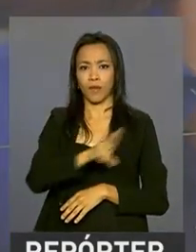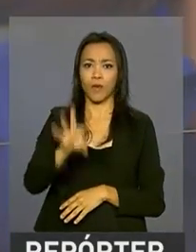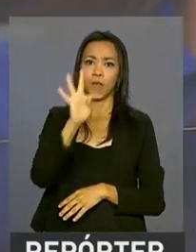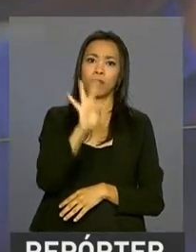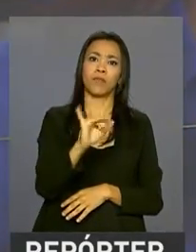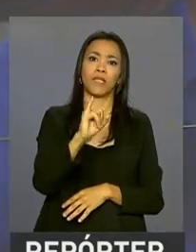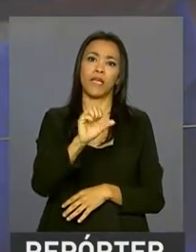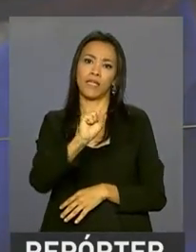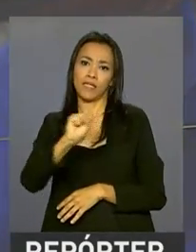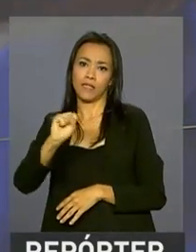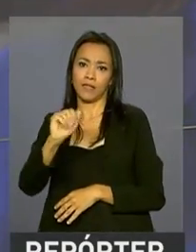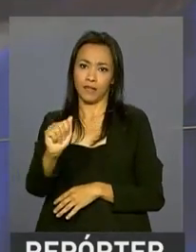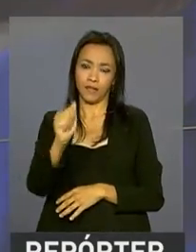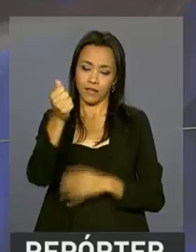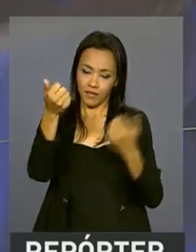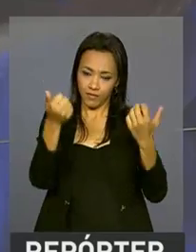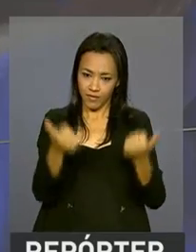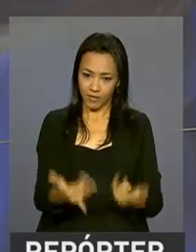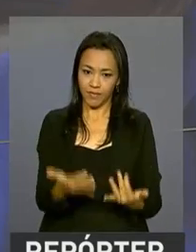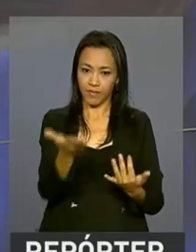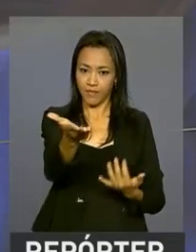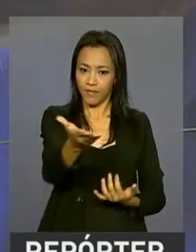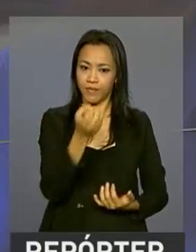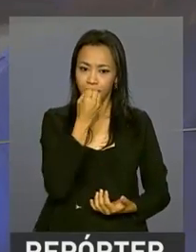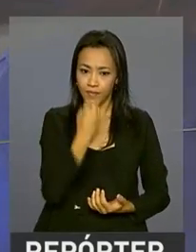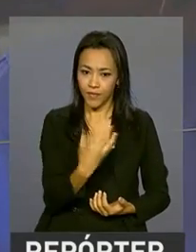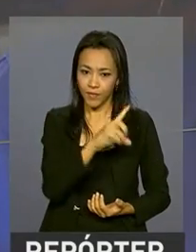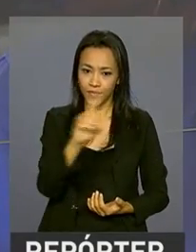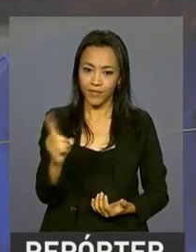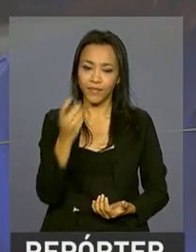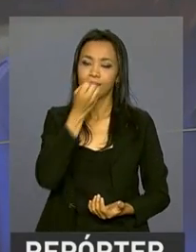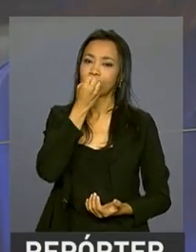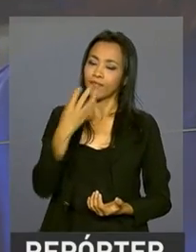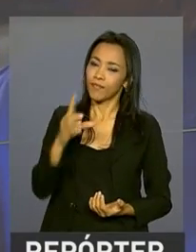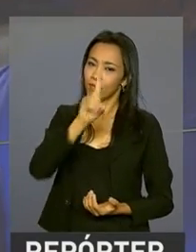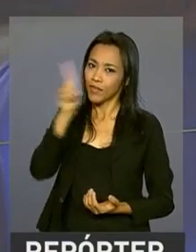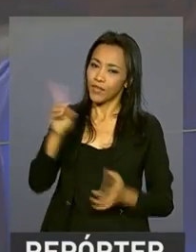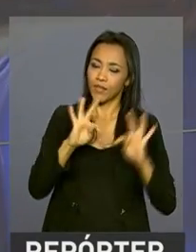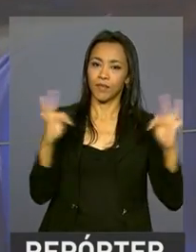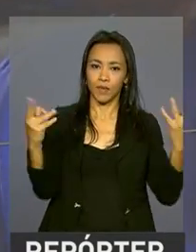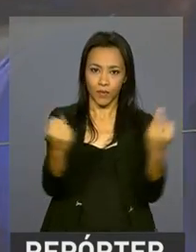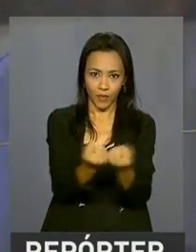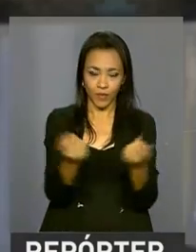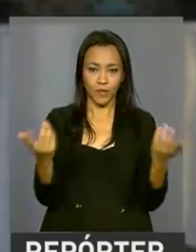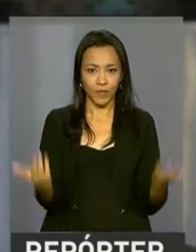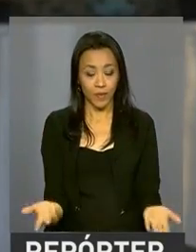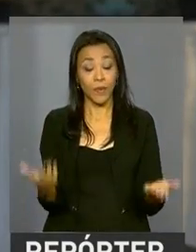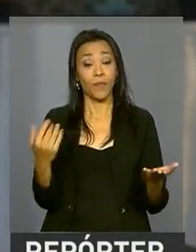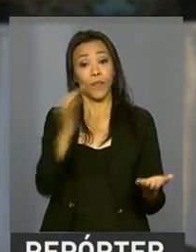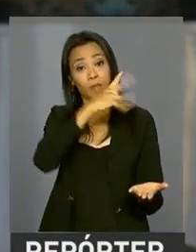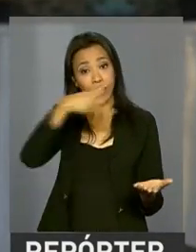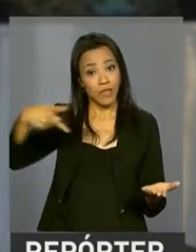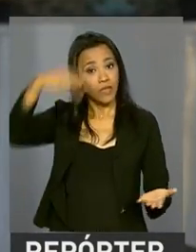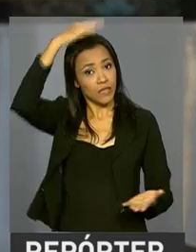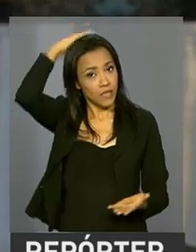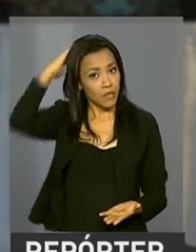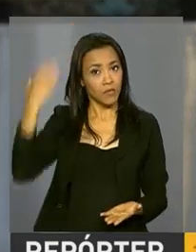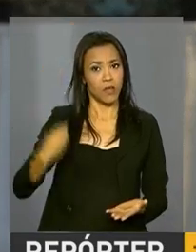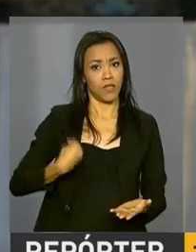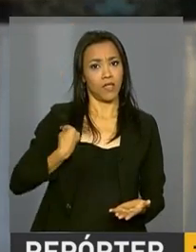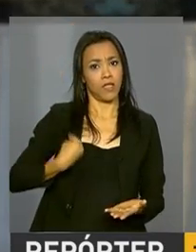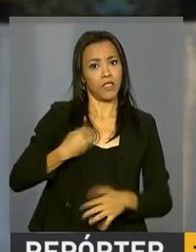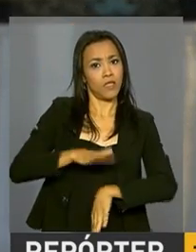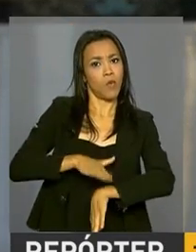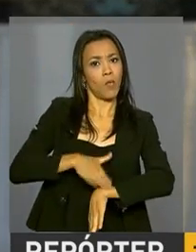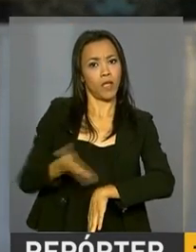conversa com a gente ao vivo agora. Oi, Thaisa, bom dia. Olá, Leandro, bom dia a todos. O presidente Michel Temer está reunido neste